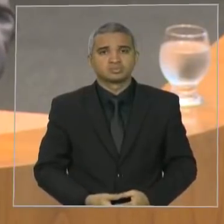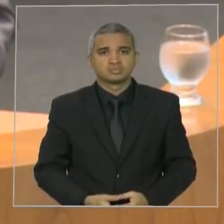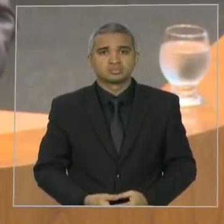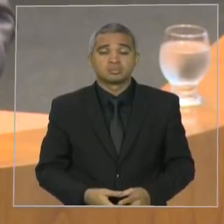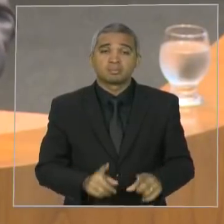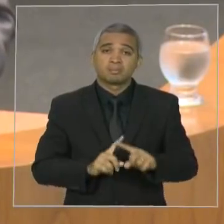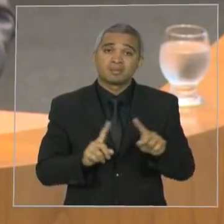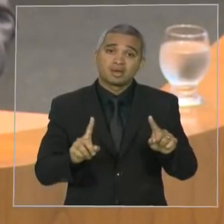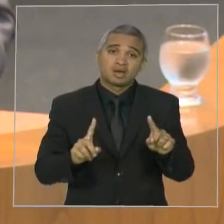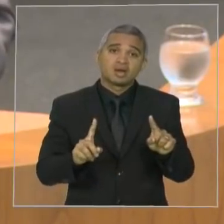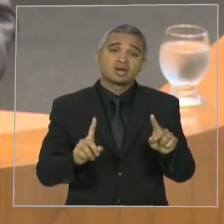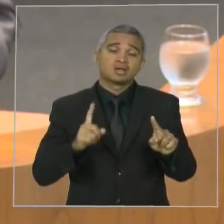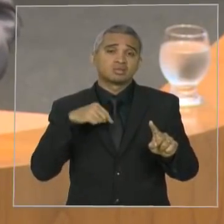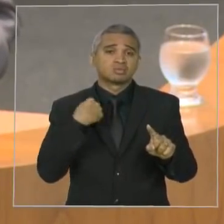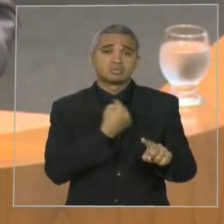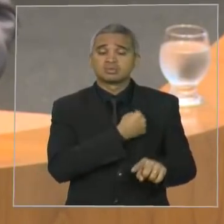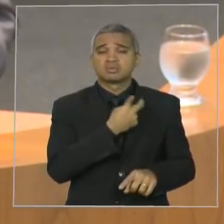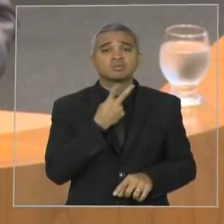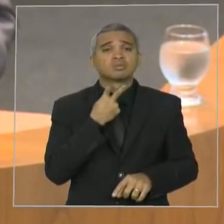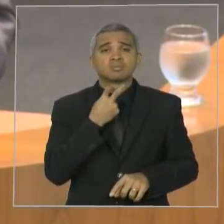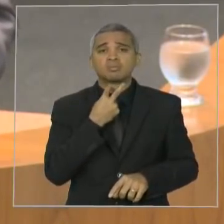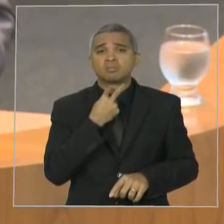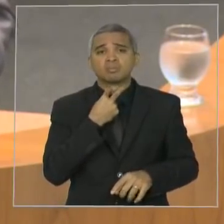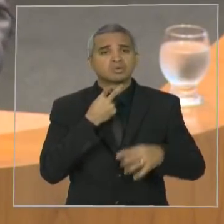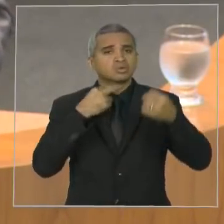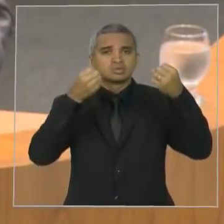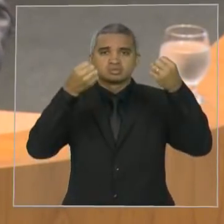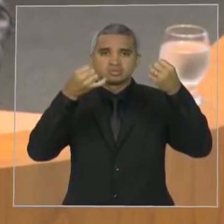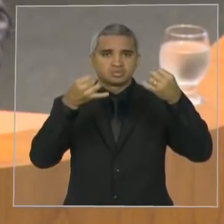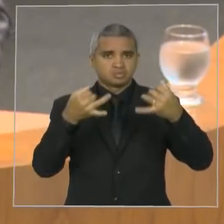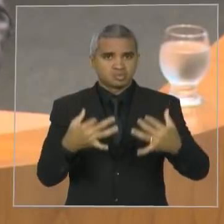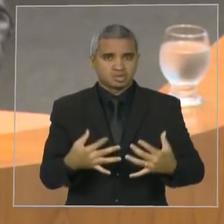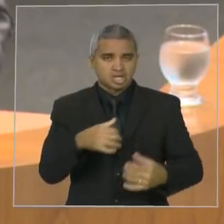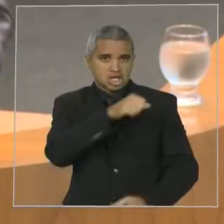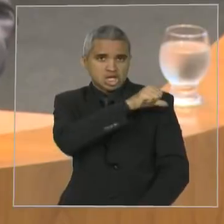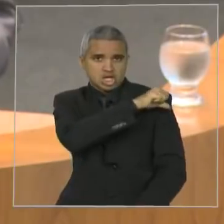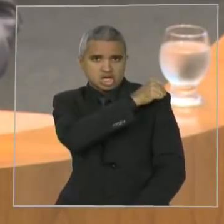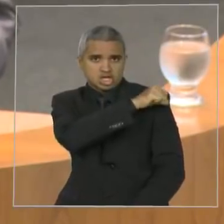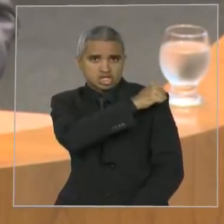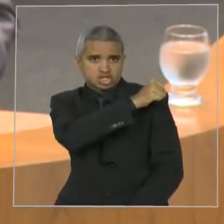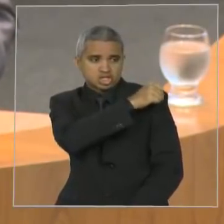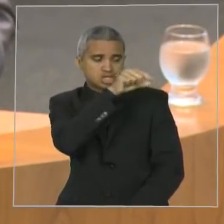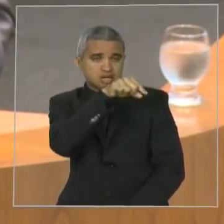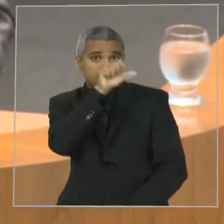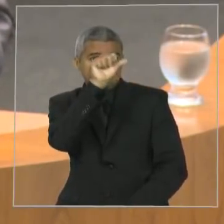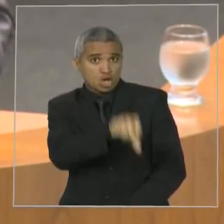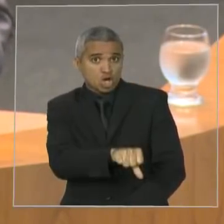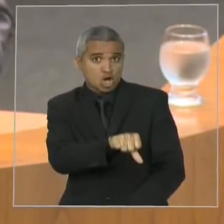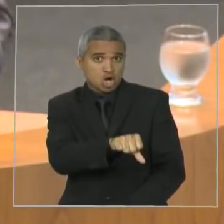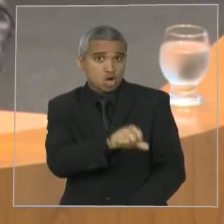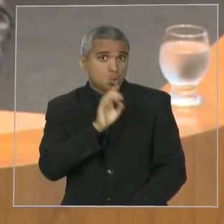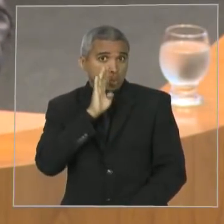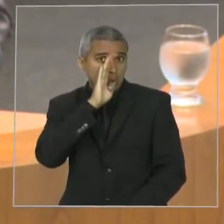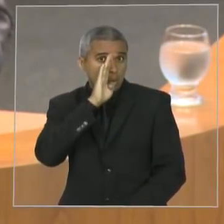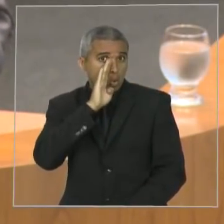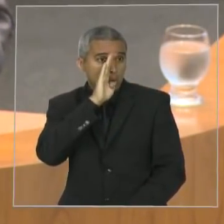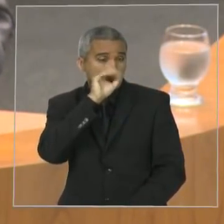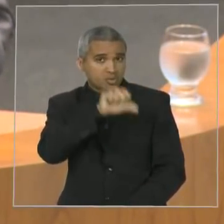Janeiro é fruto da conveniência política do atual